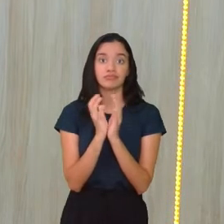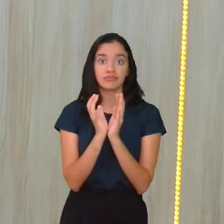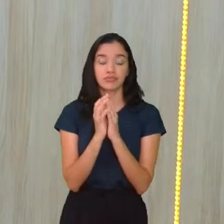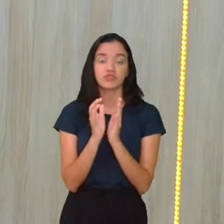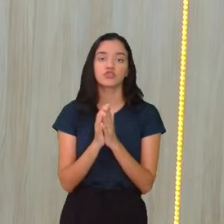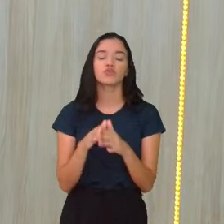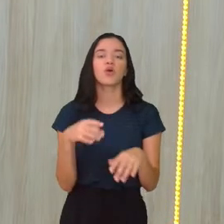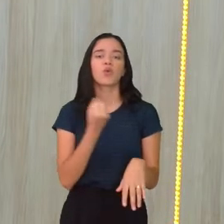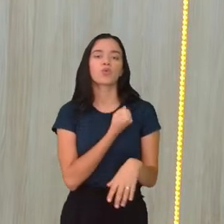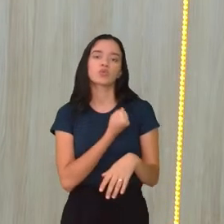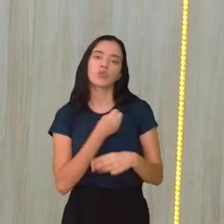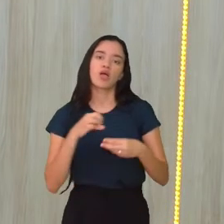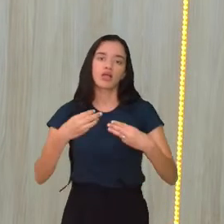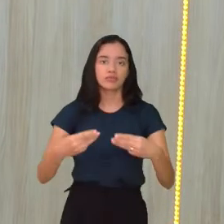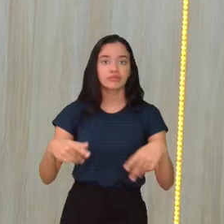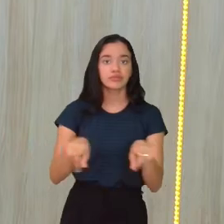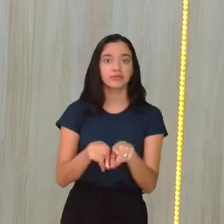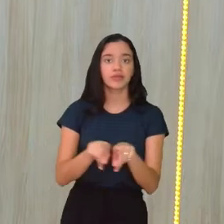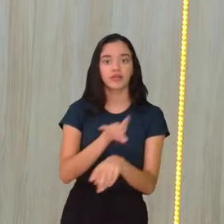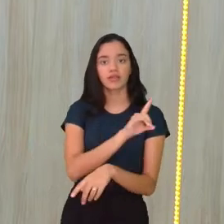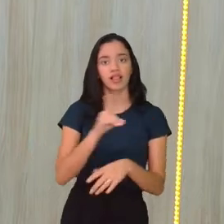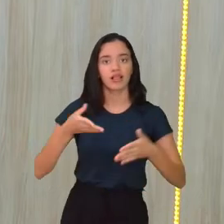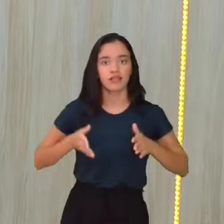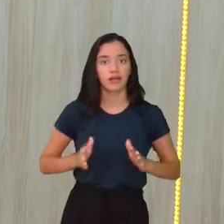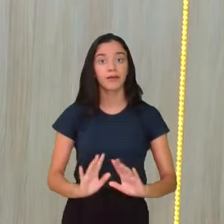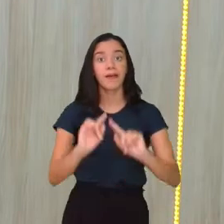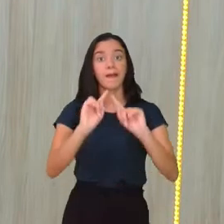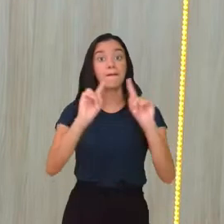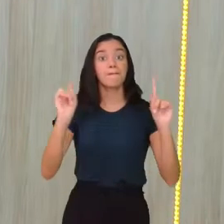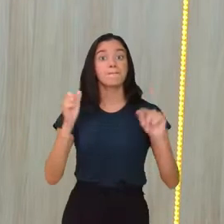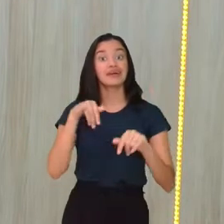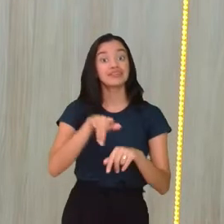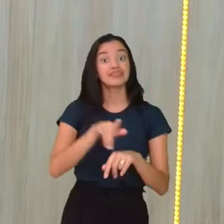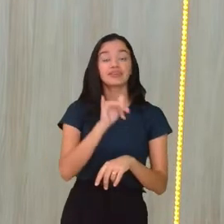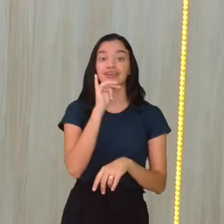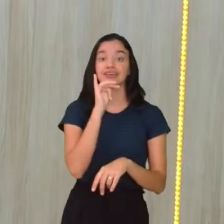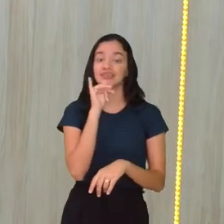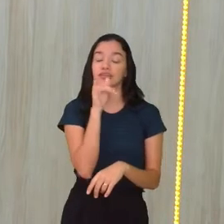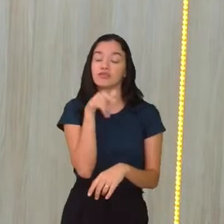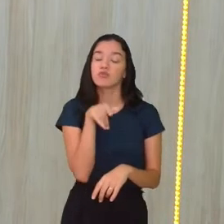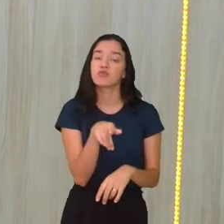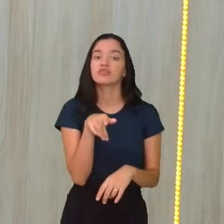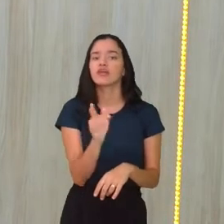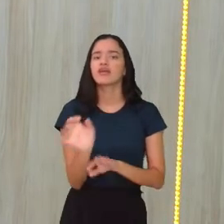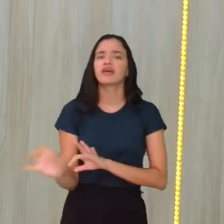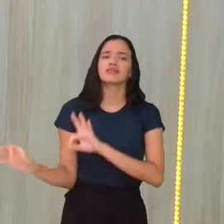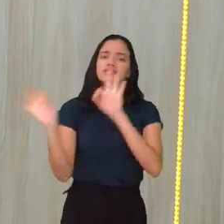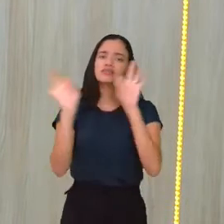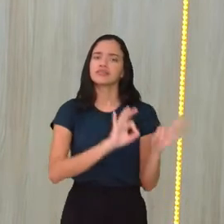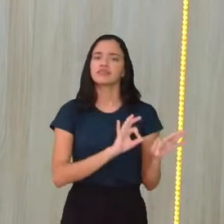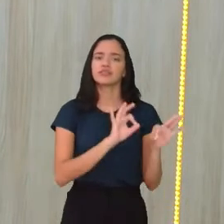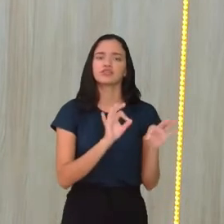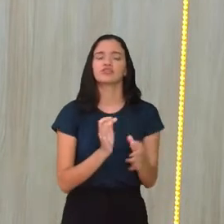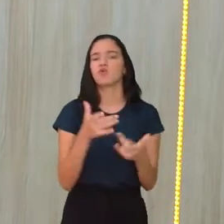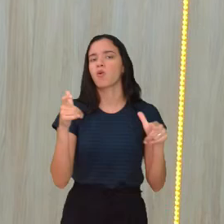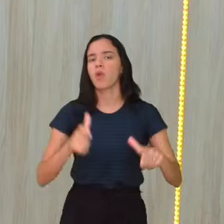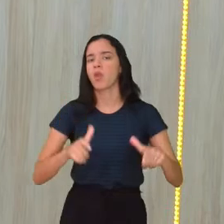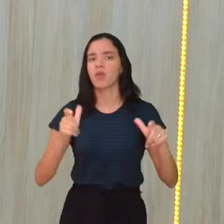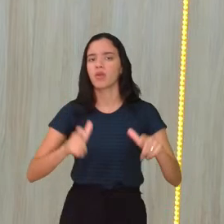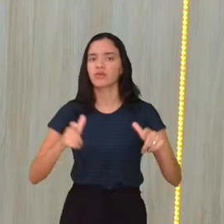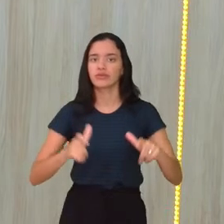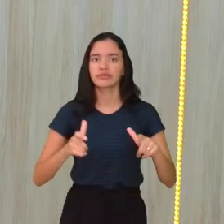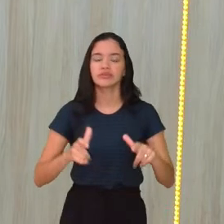número de matrícula, né, e a data de nascimento. Mas, se por um acaso você está nos assistindo em algum lugar